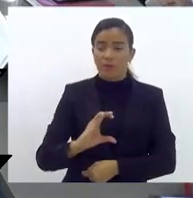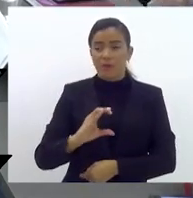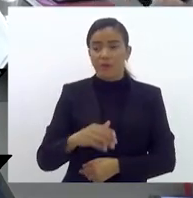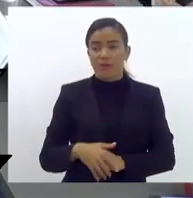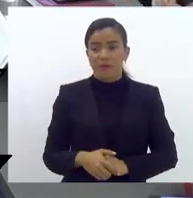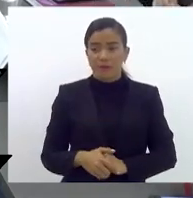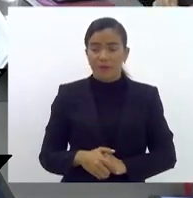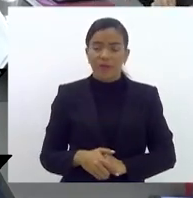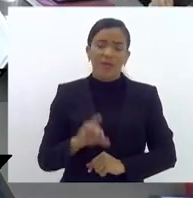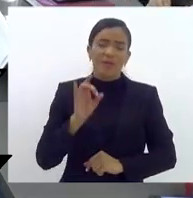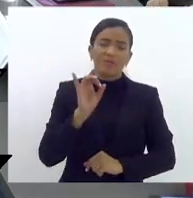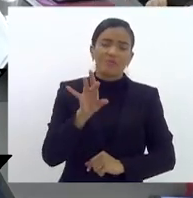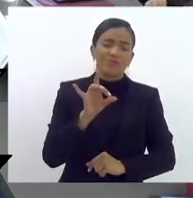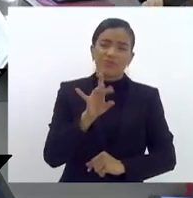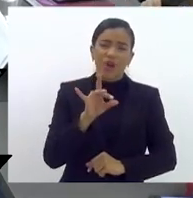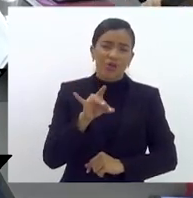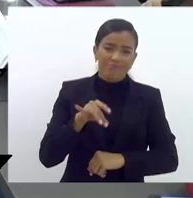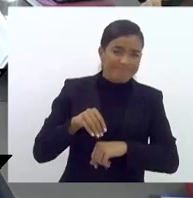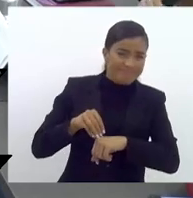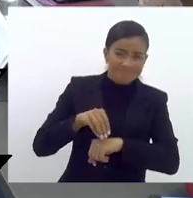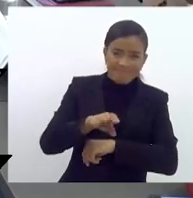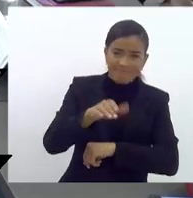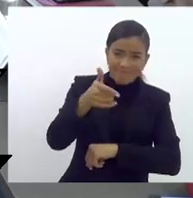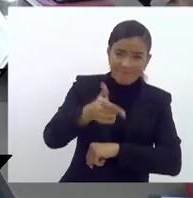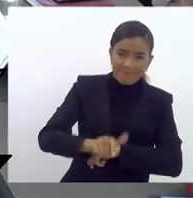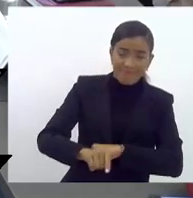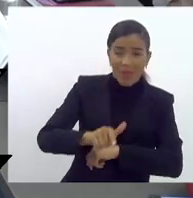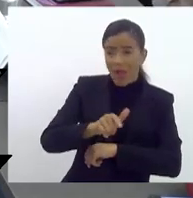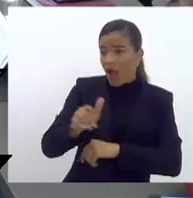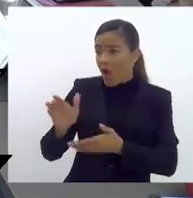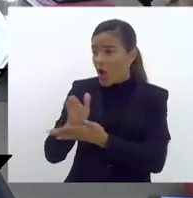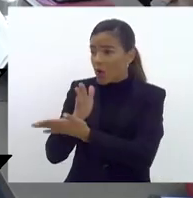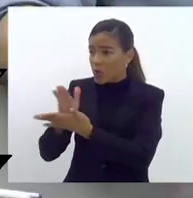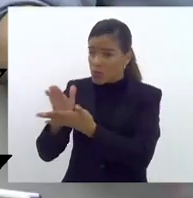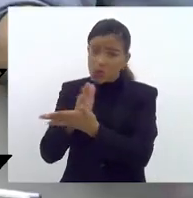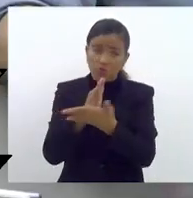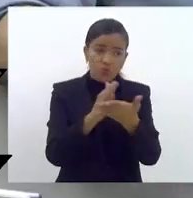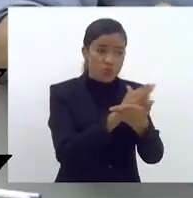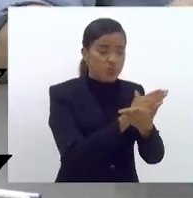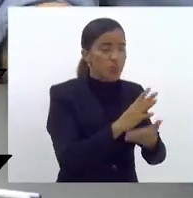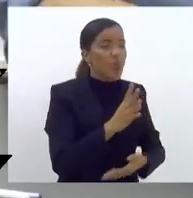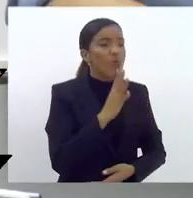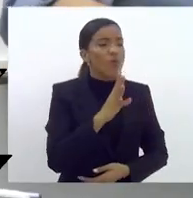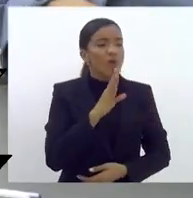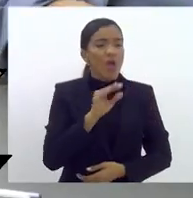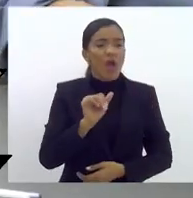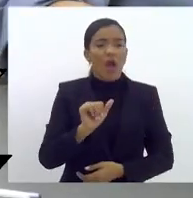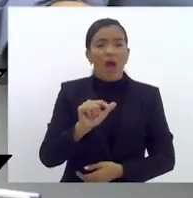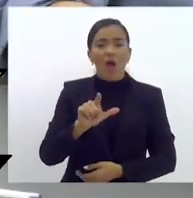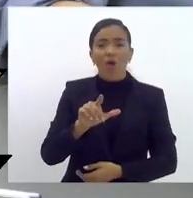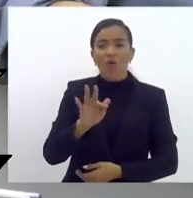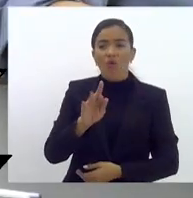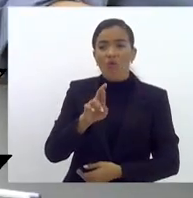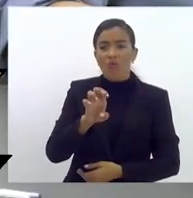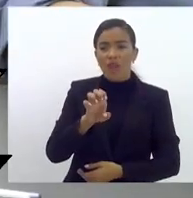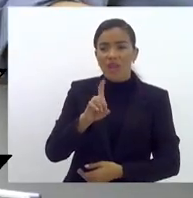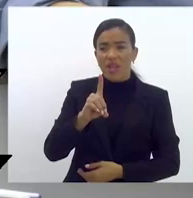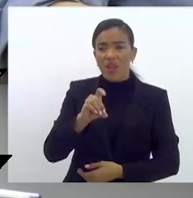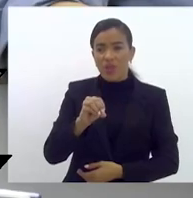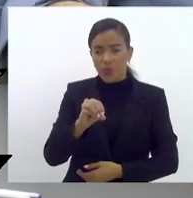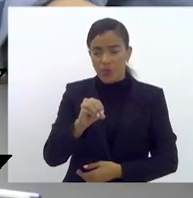apenas para lembrar mais uma vez alguns aqui conheceram o Alfredo sarquismo Deputado